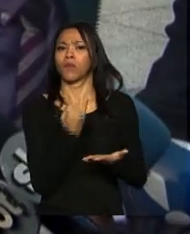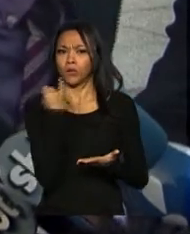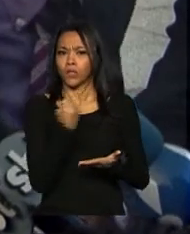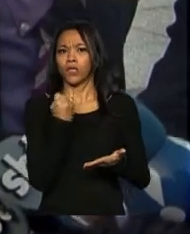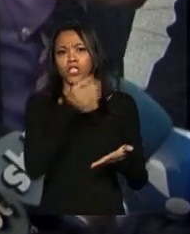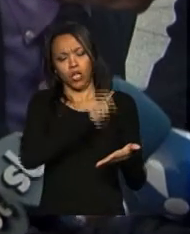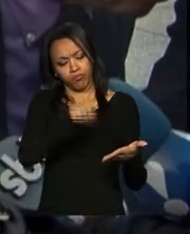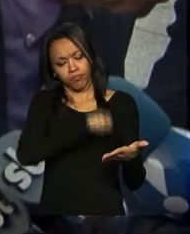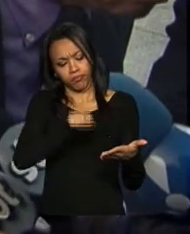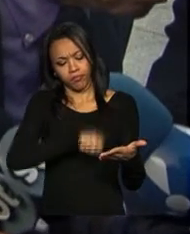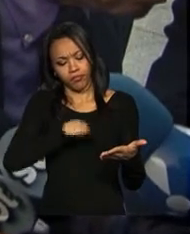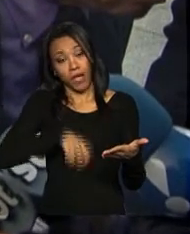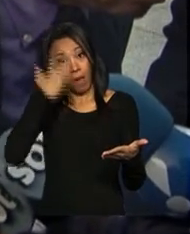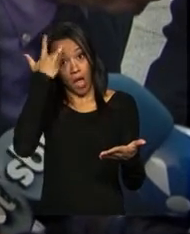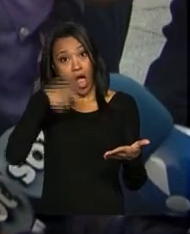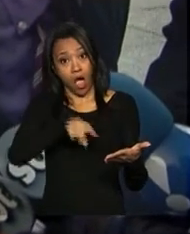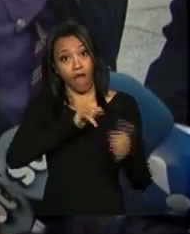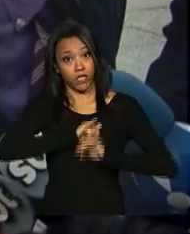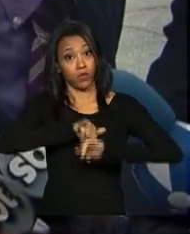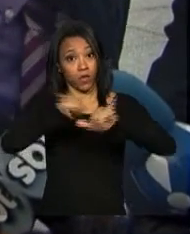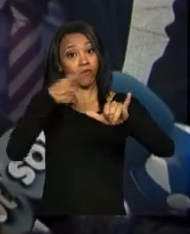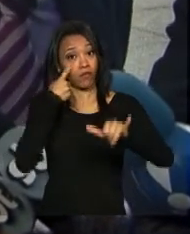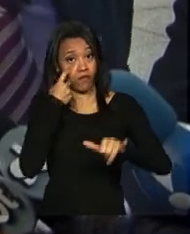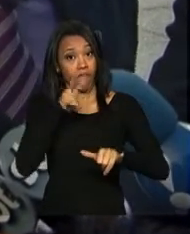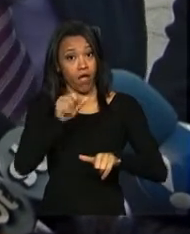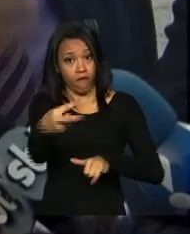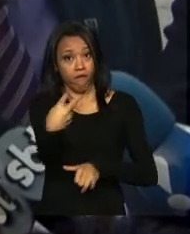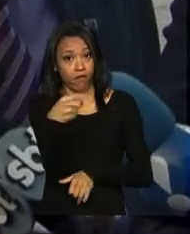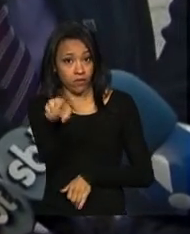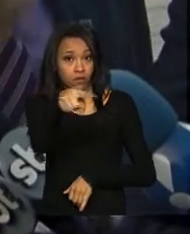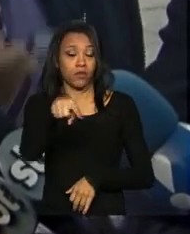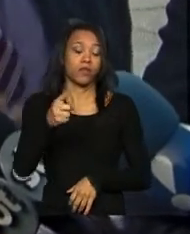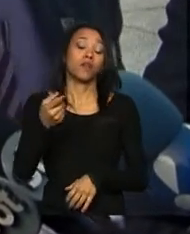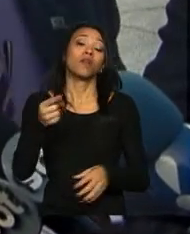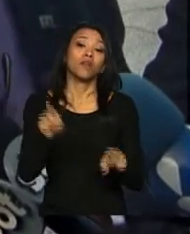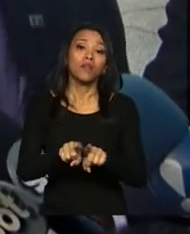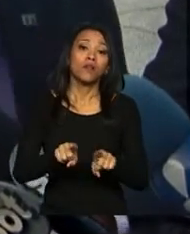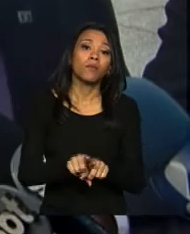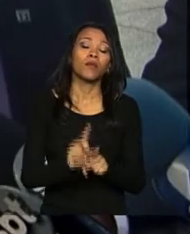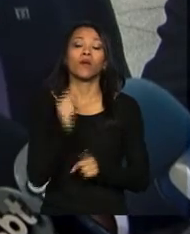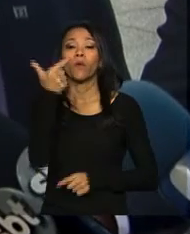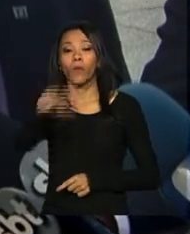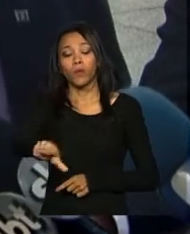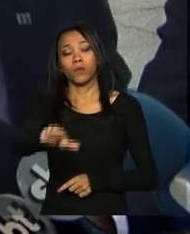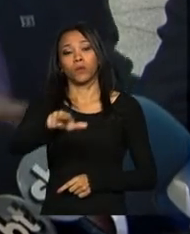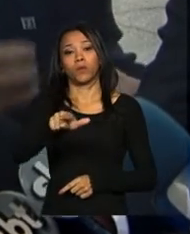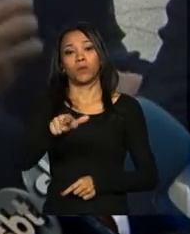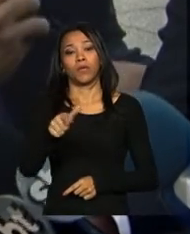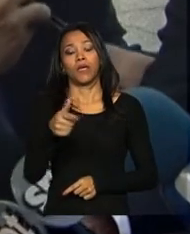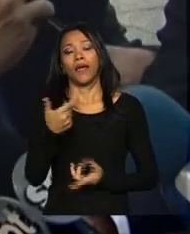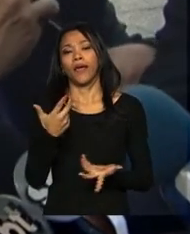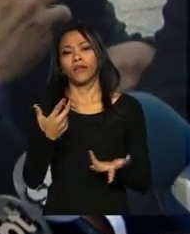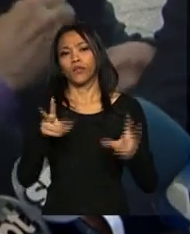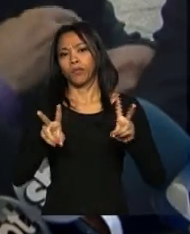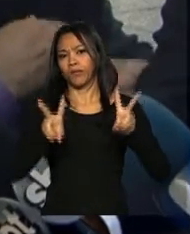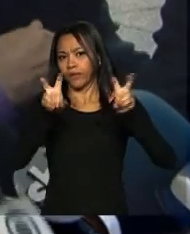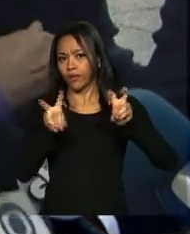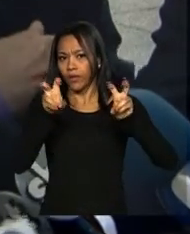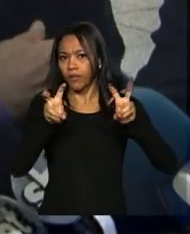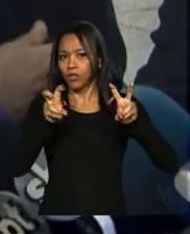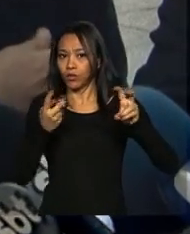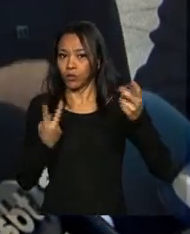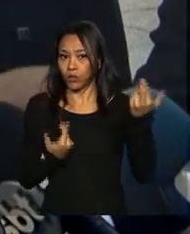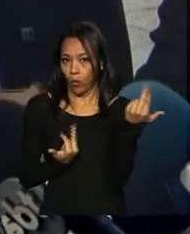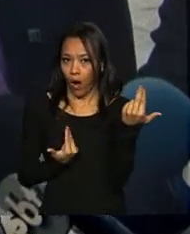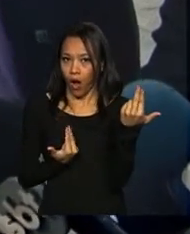ser anunciadas amanhã e vocês verão. E de aspectos bilaterais, falamos sobretudo